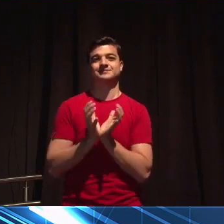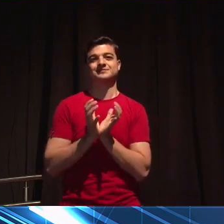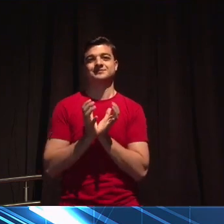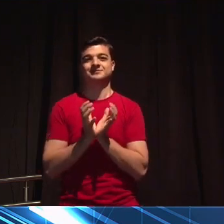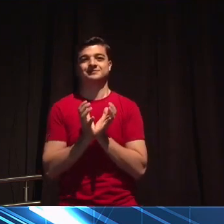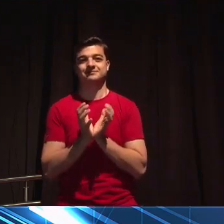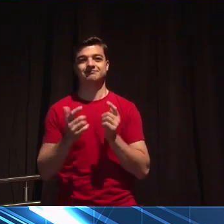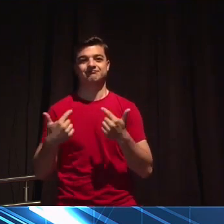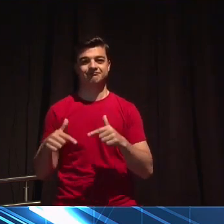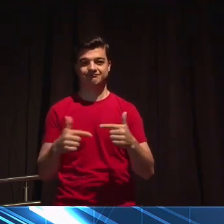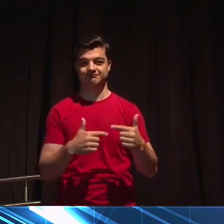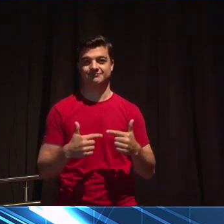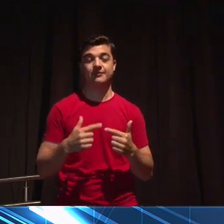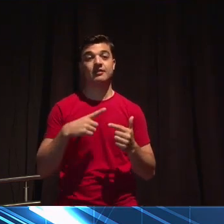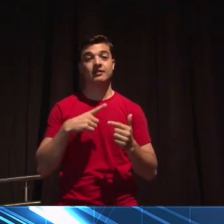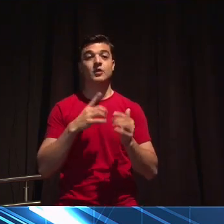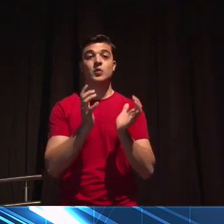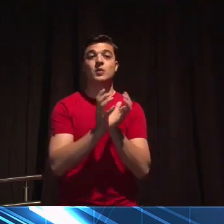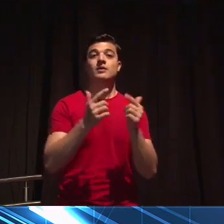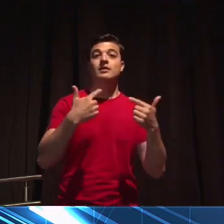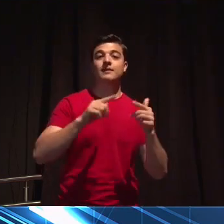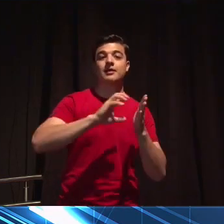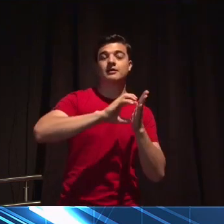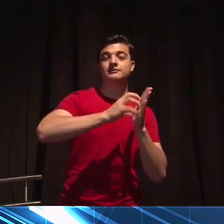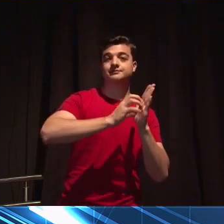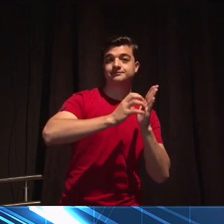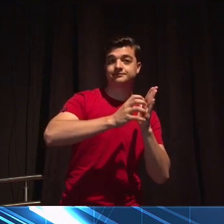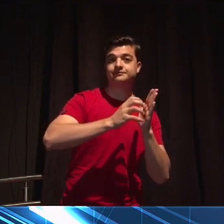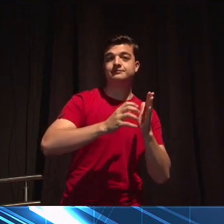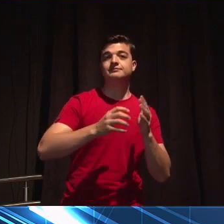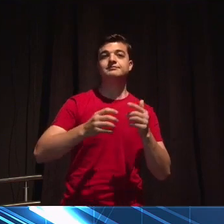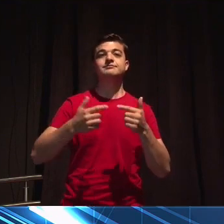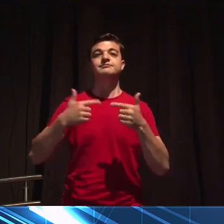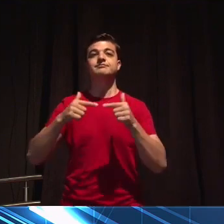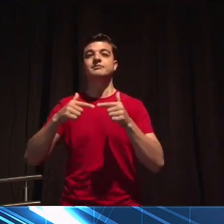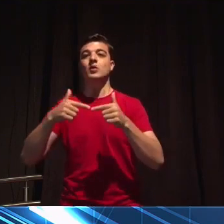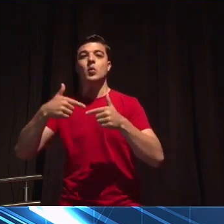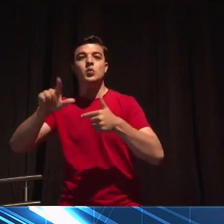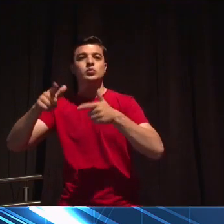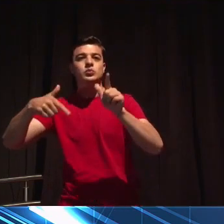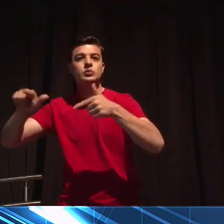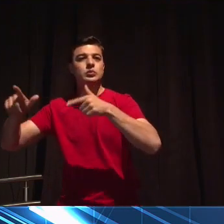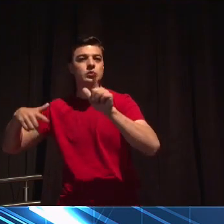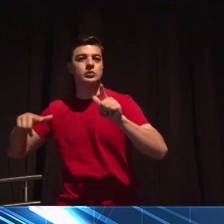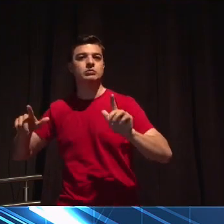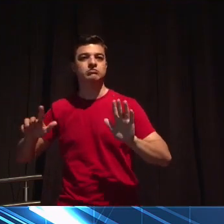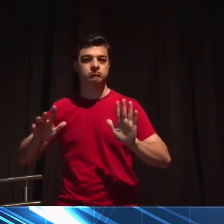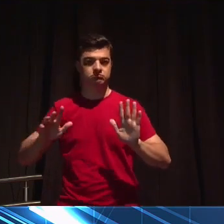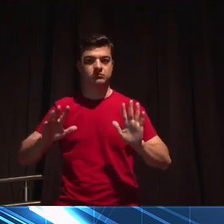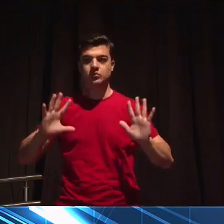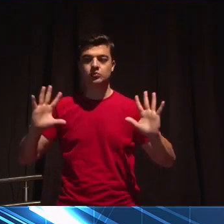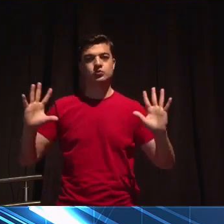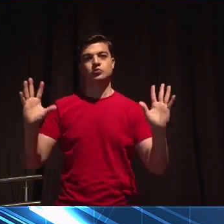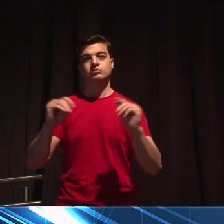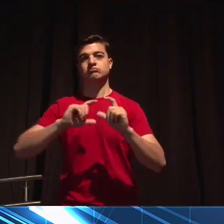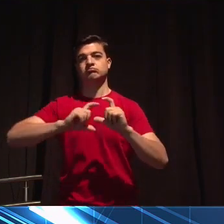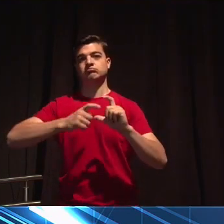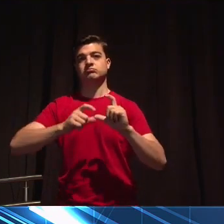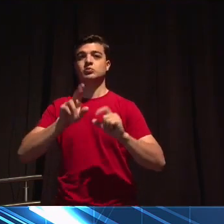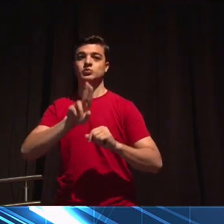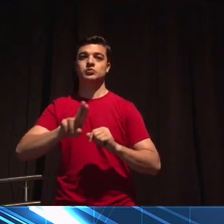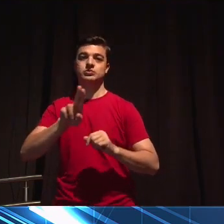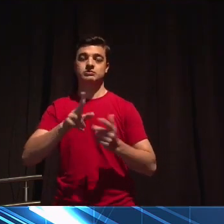que trabalhava no banco de dados. A galera conseguia mover e tinha contexto de tudo que estava acontecendo. E a gente nunca bateu